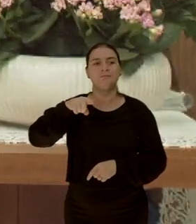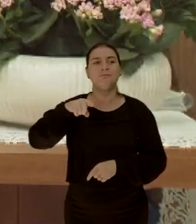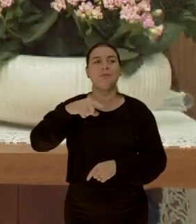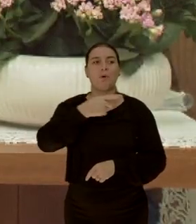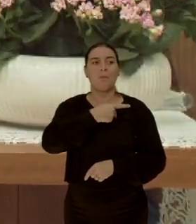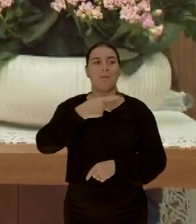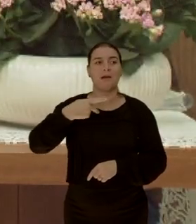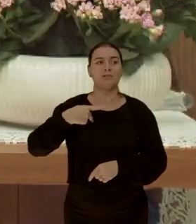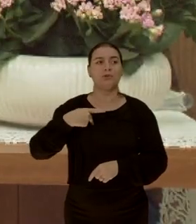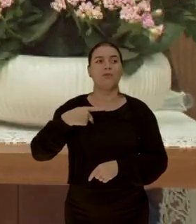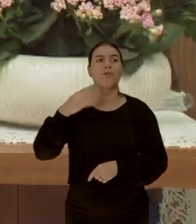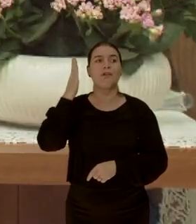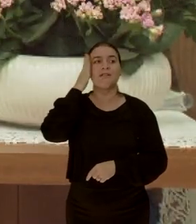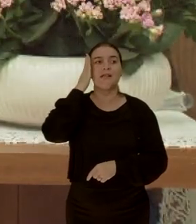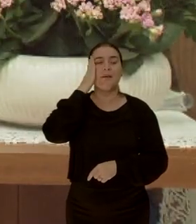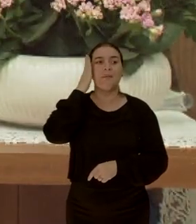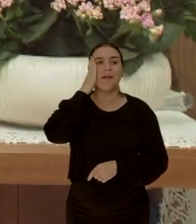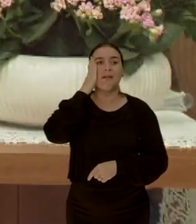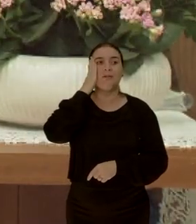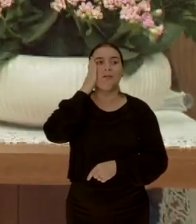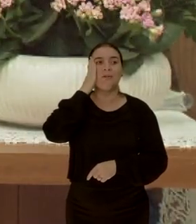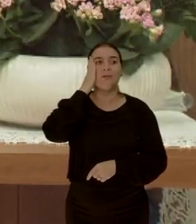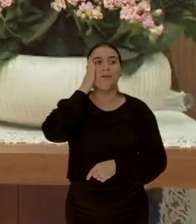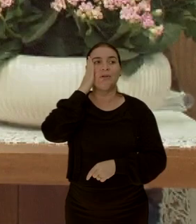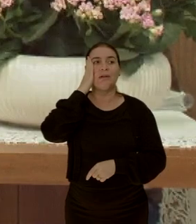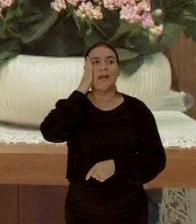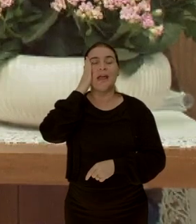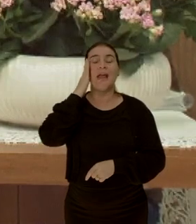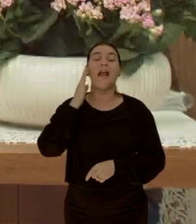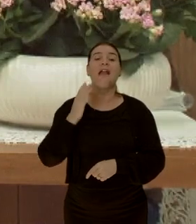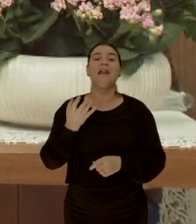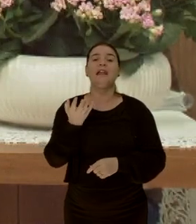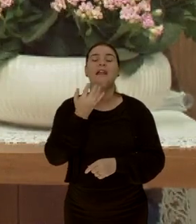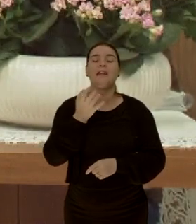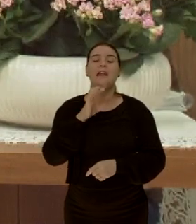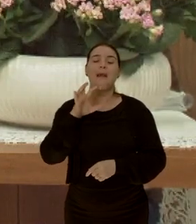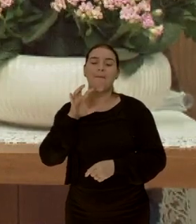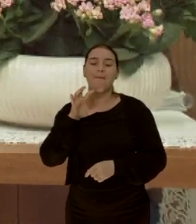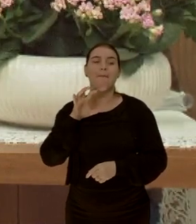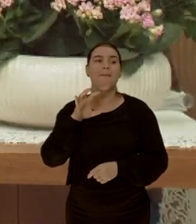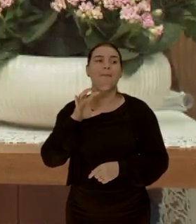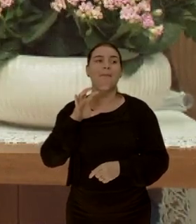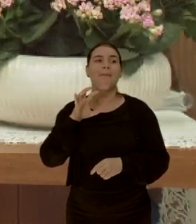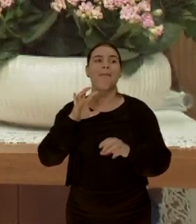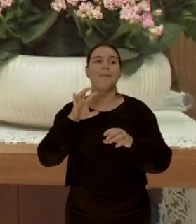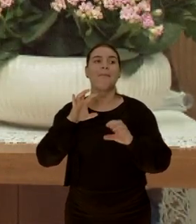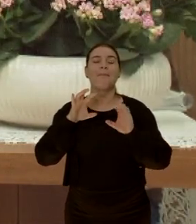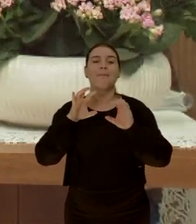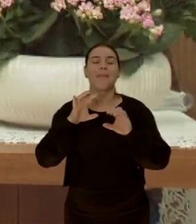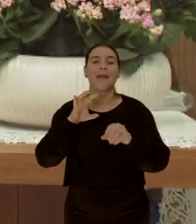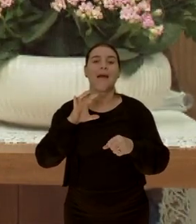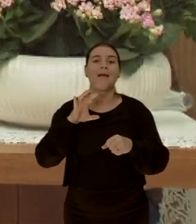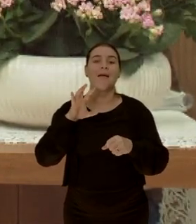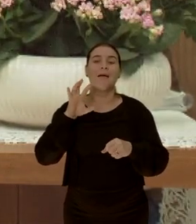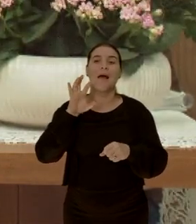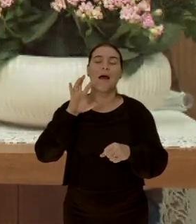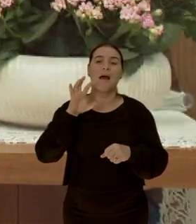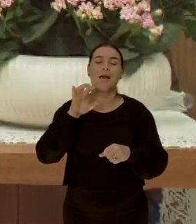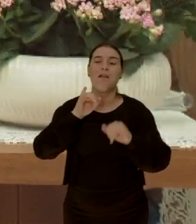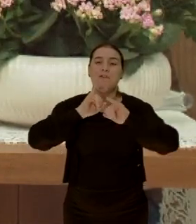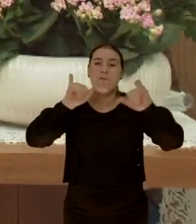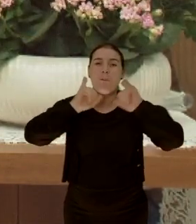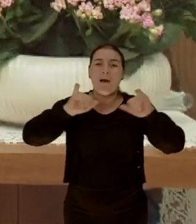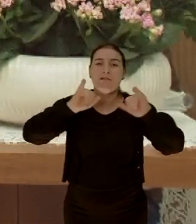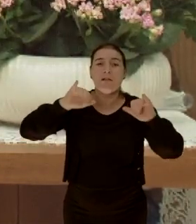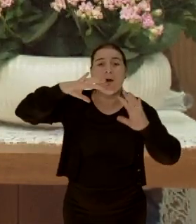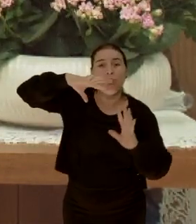Ele ficou sabendo, não foi lá. Ele queria se apossar do satélite para dar uma notícia. A